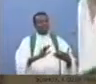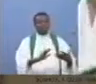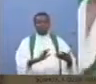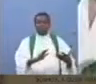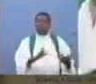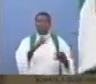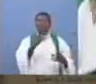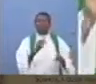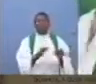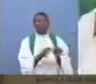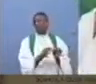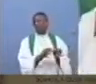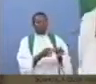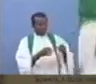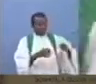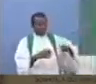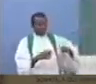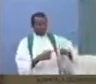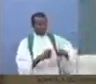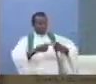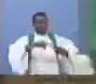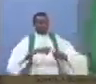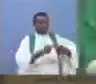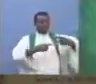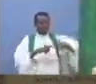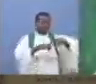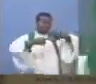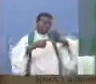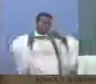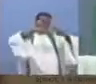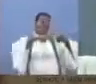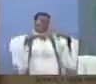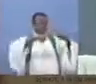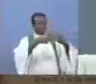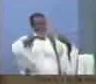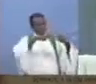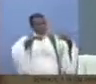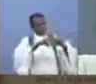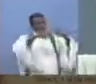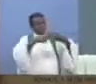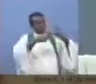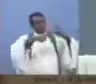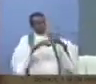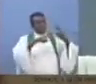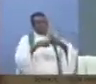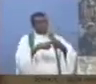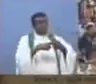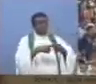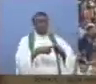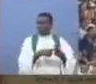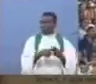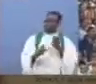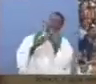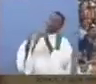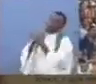A mão está lá trabalhando sozinha. Aquelas senhoras que fazem aquela renda de birô lá no Nordeste, lá no Sul, elas vão conversando